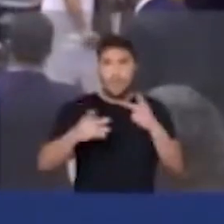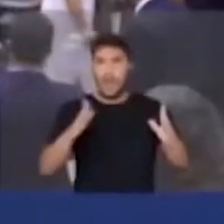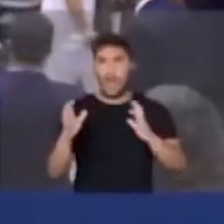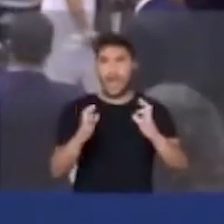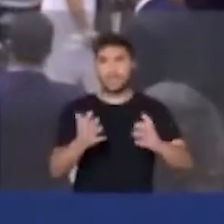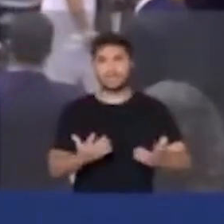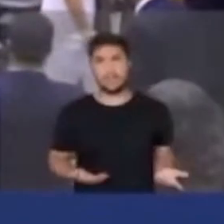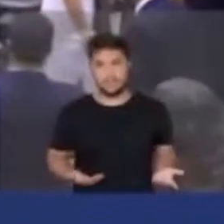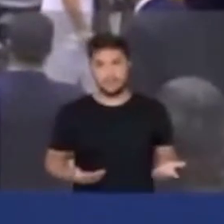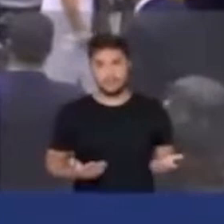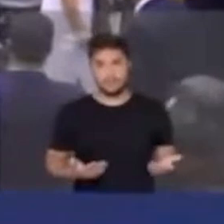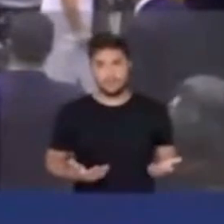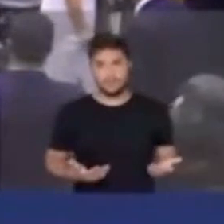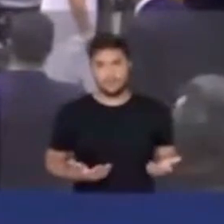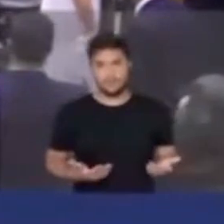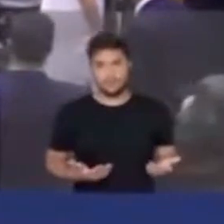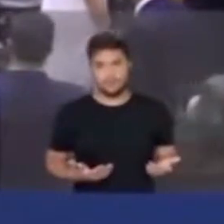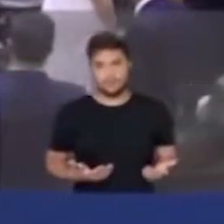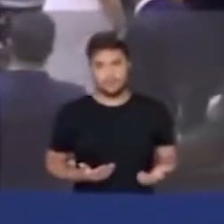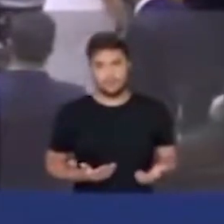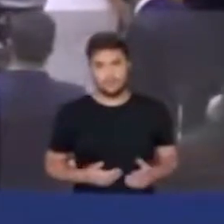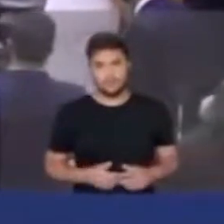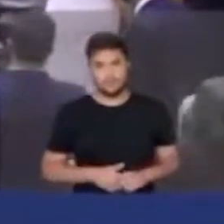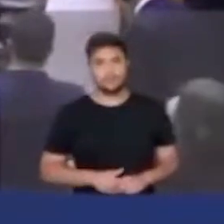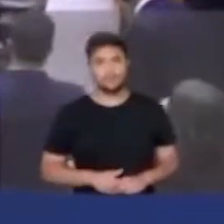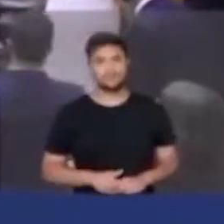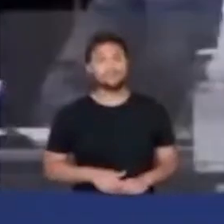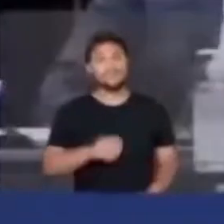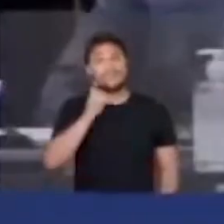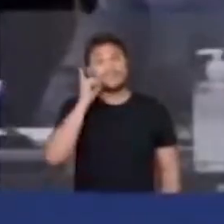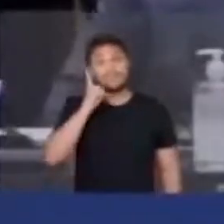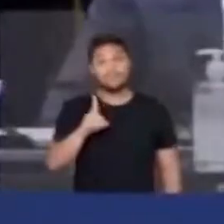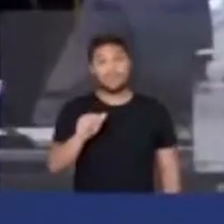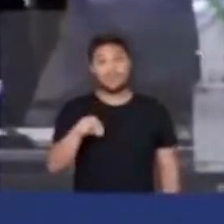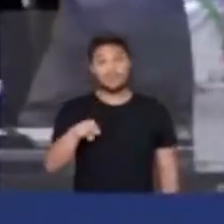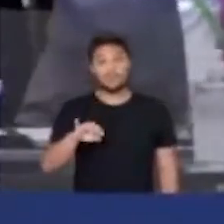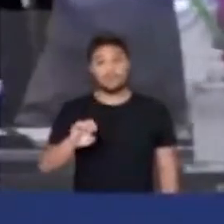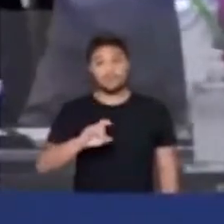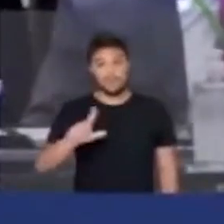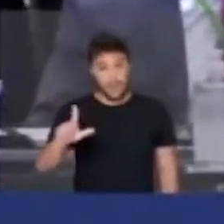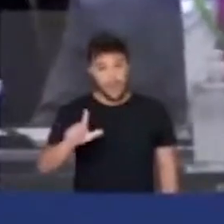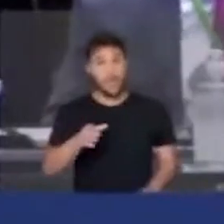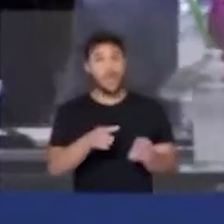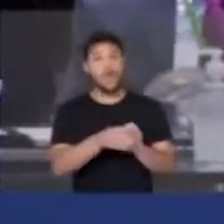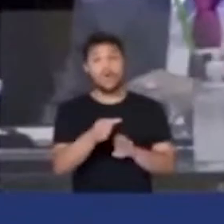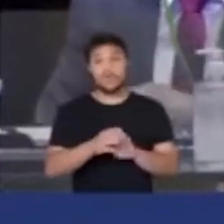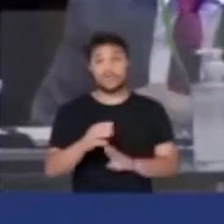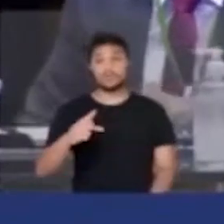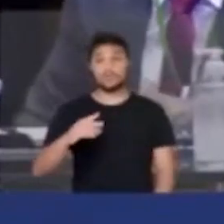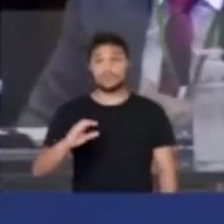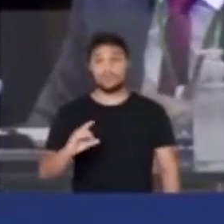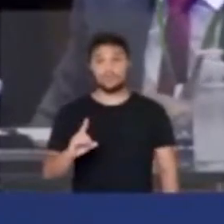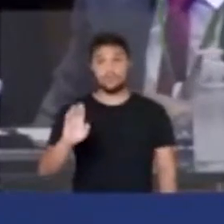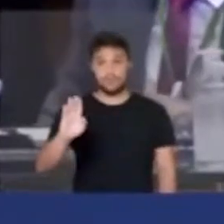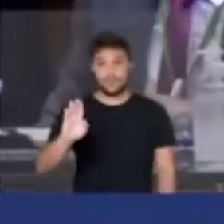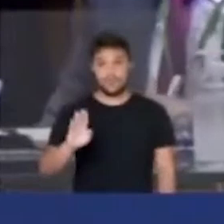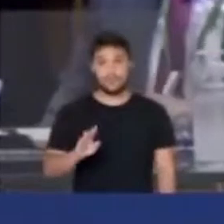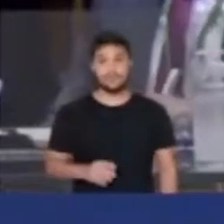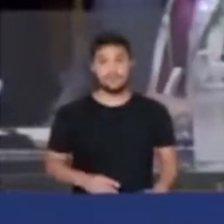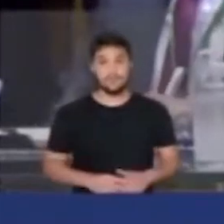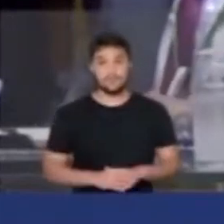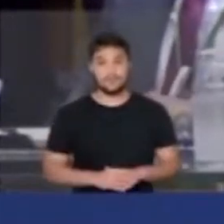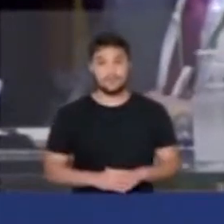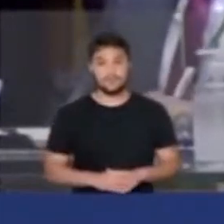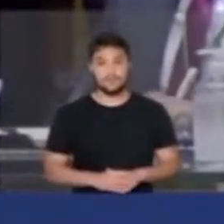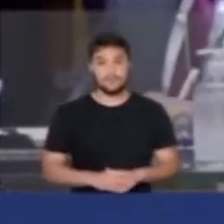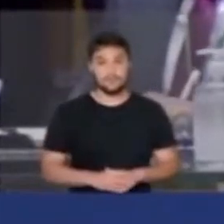Galo. Isso não existe. Deputado Daniel, vou pedir que Vossa Excelência oriente pelo PCdoB, senão eu vou encerrar com os números